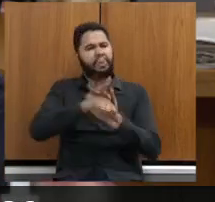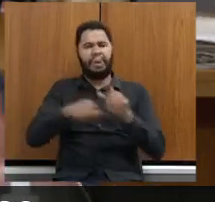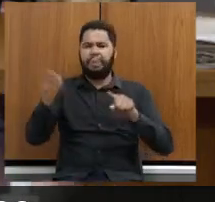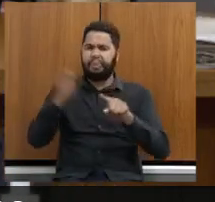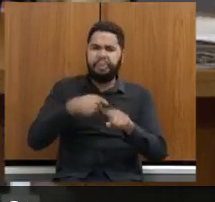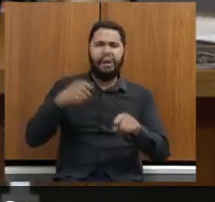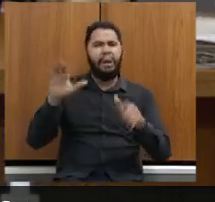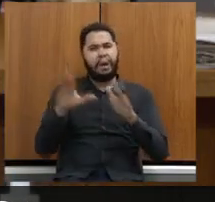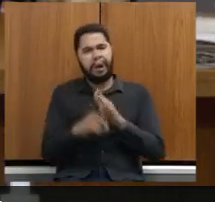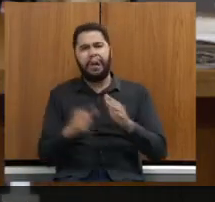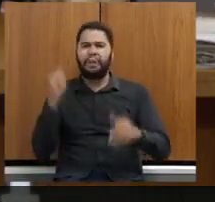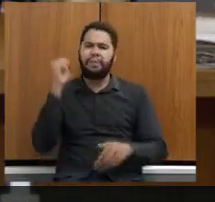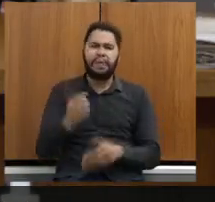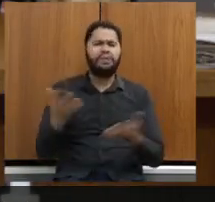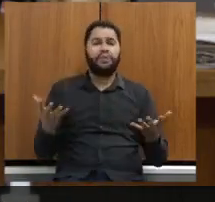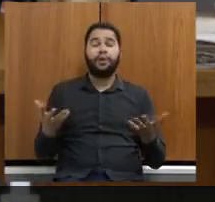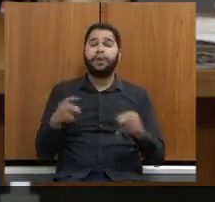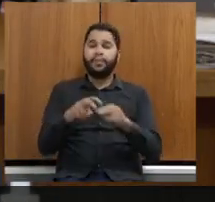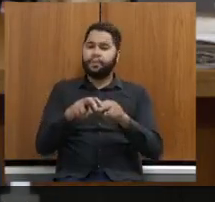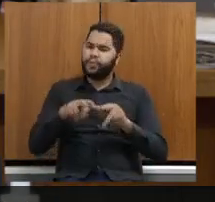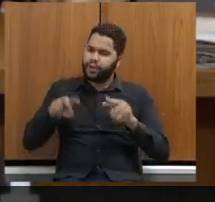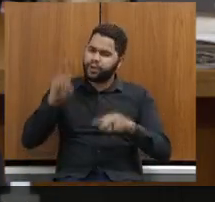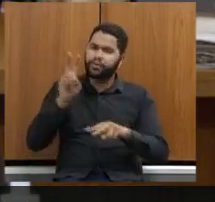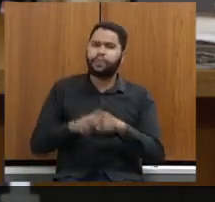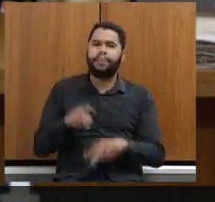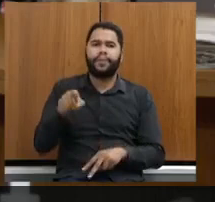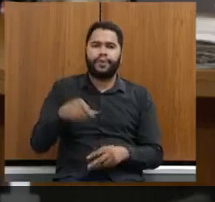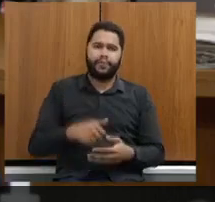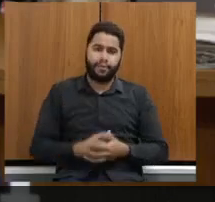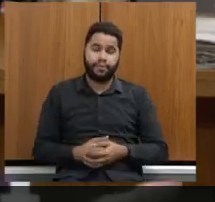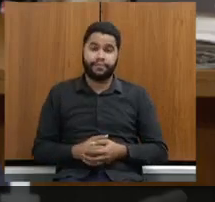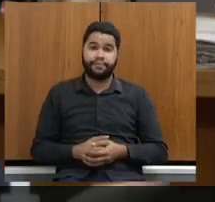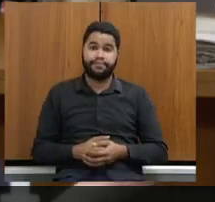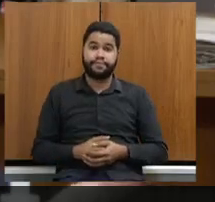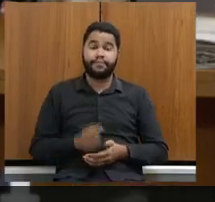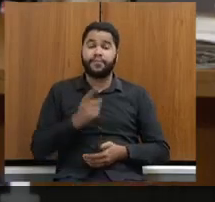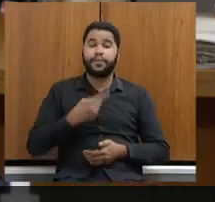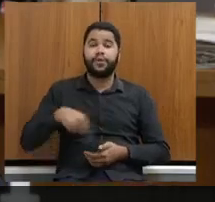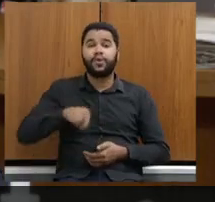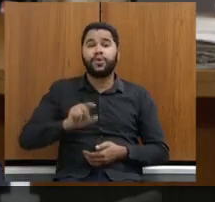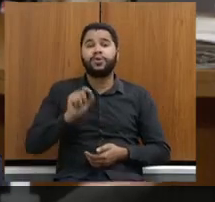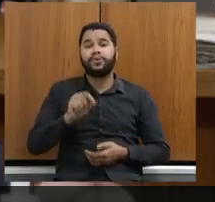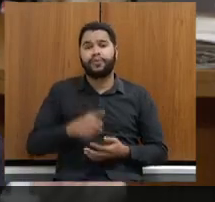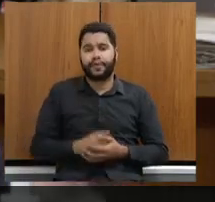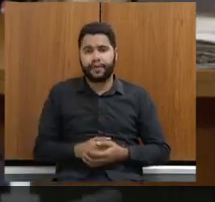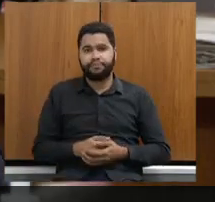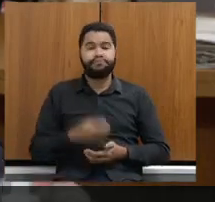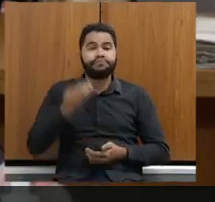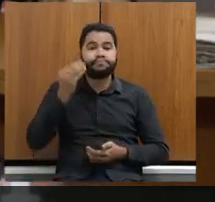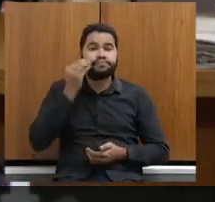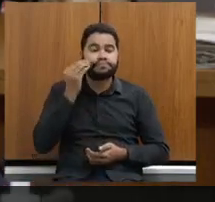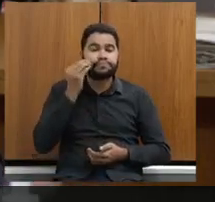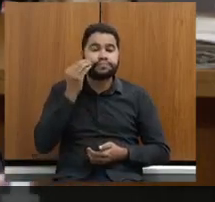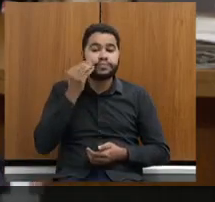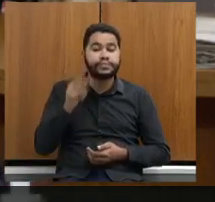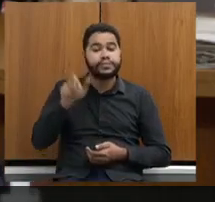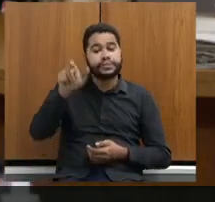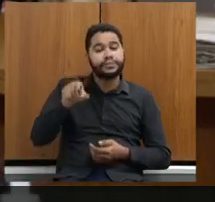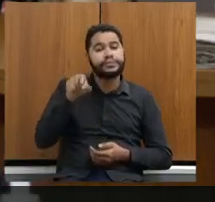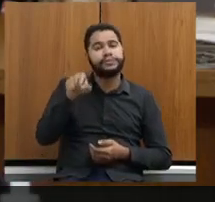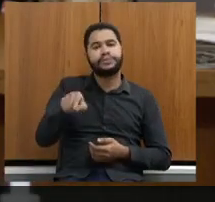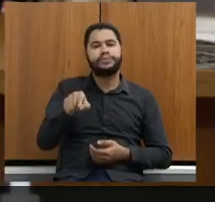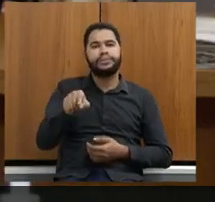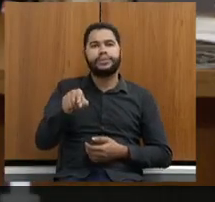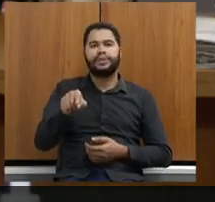estuprou matou roubou e que eu sei por isso que ele tá preso por isso que está privado da liberdade então que a gente tem que fazer é tentar com esse camarada